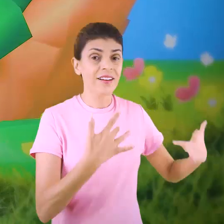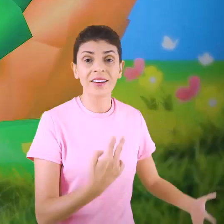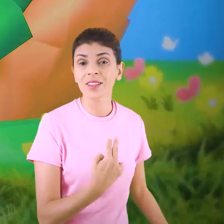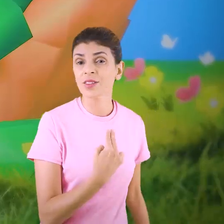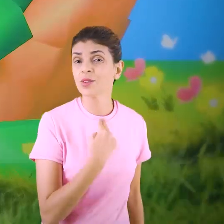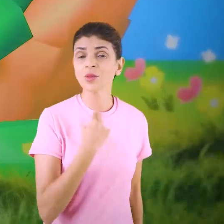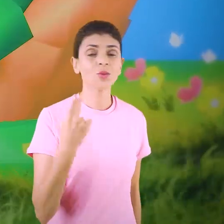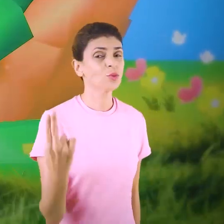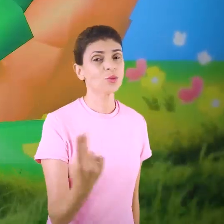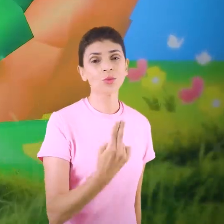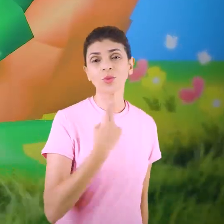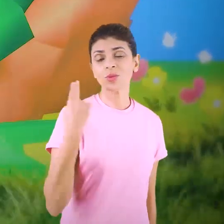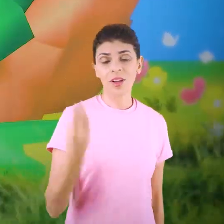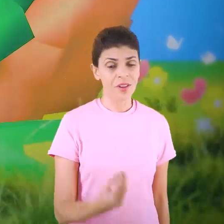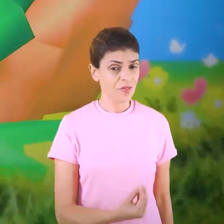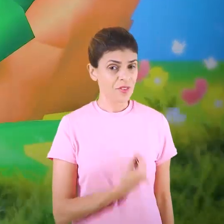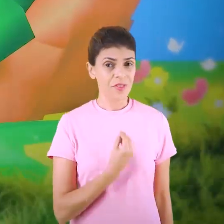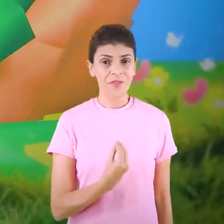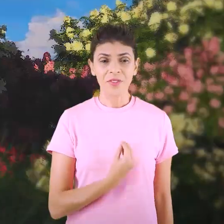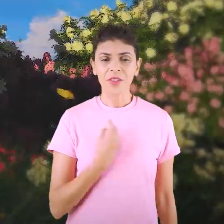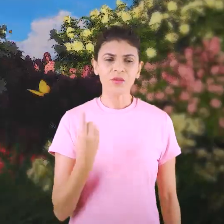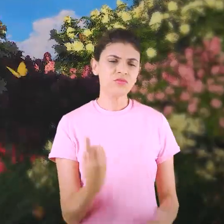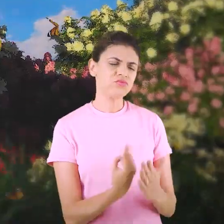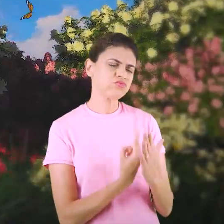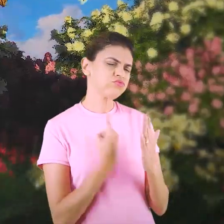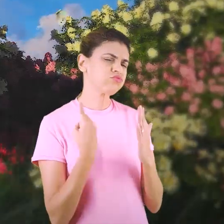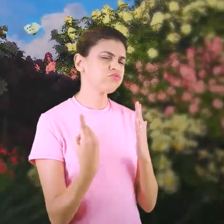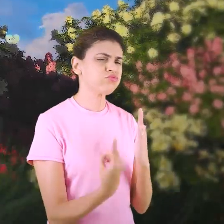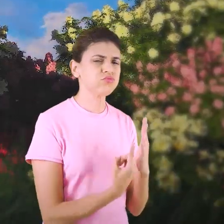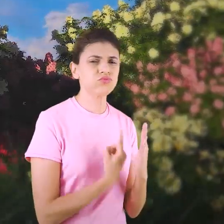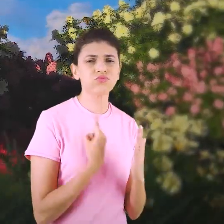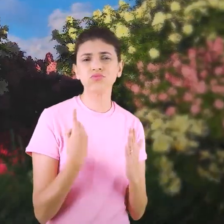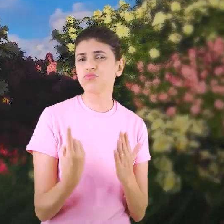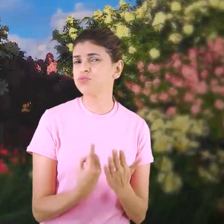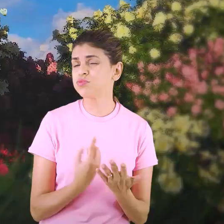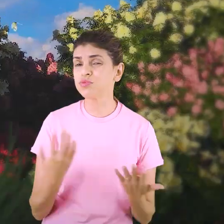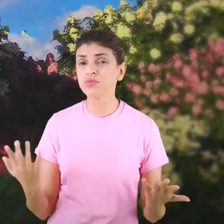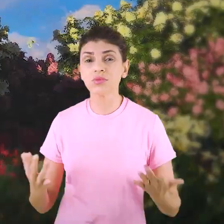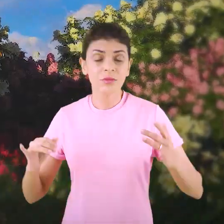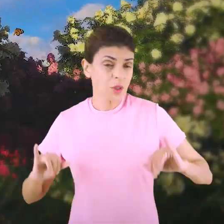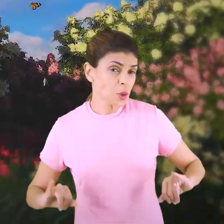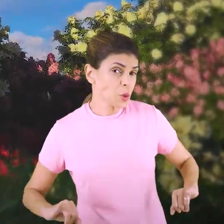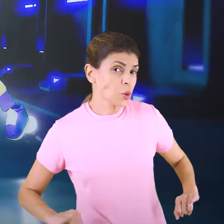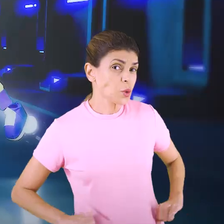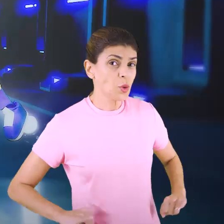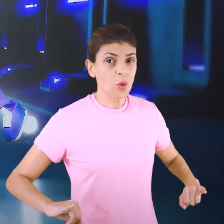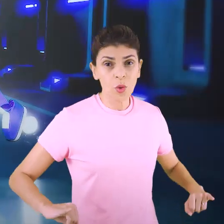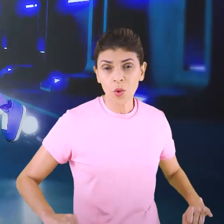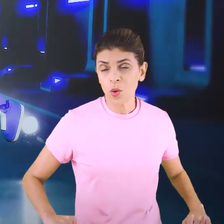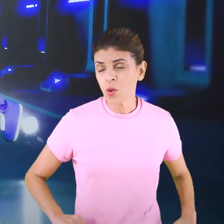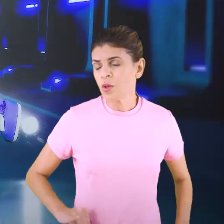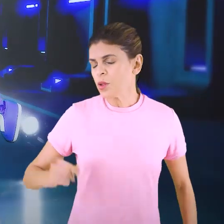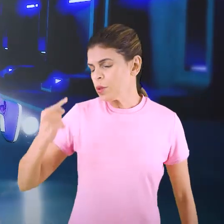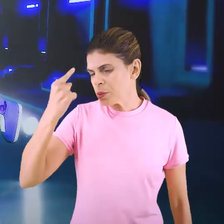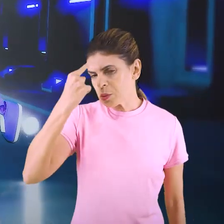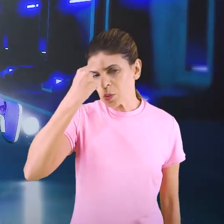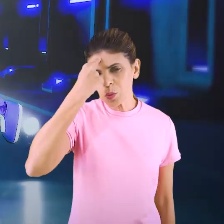posso mais viver assim desse jeito. Não